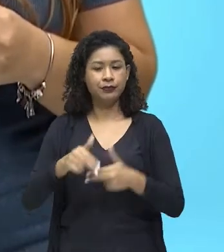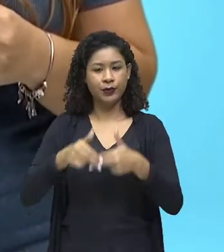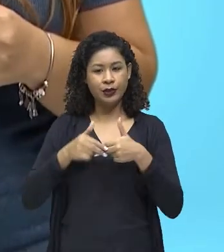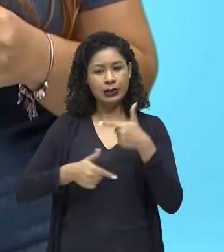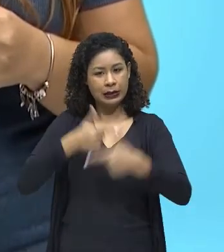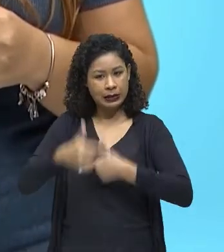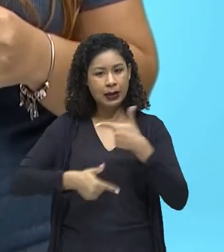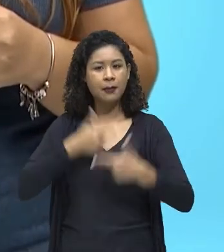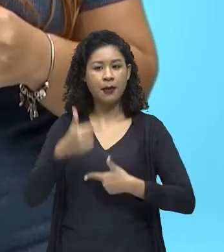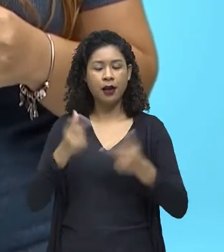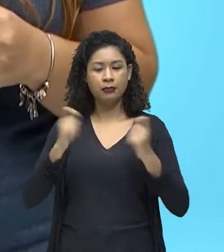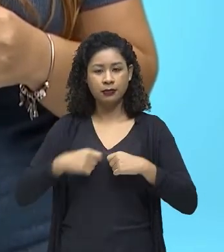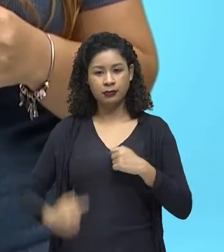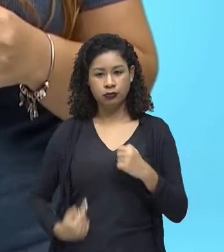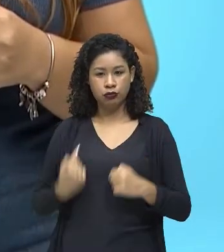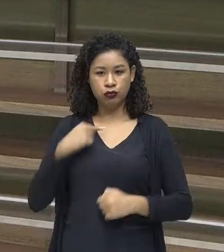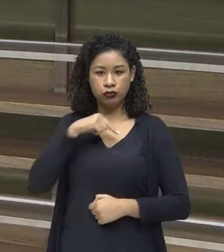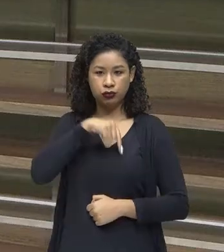ciclo da circulação.